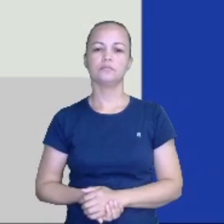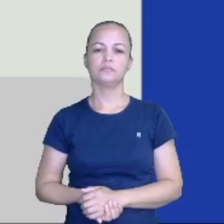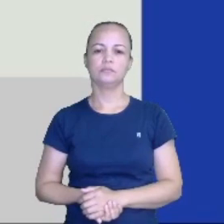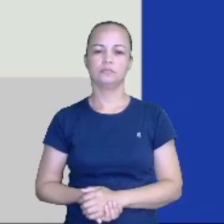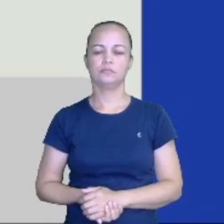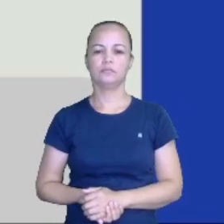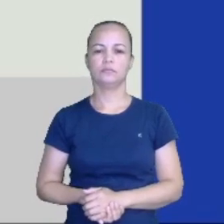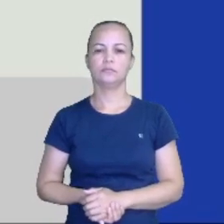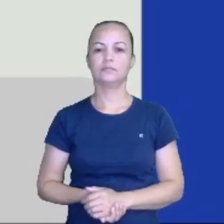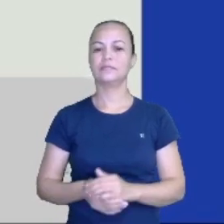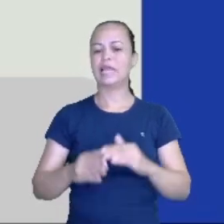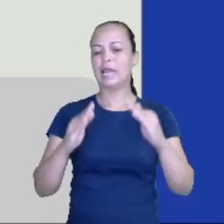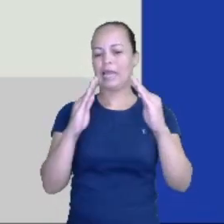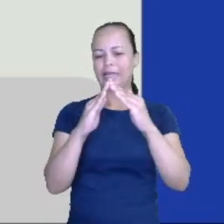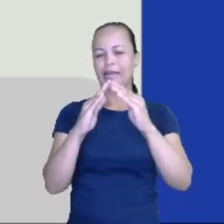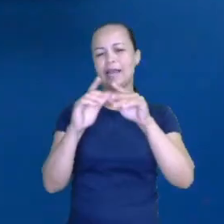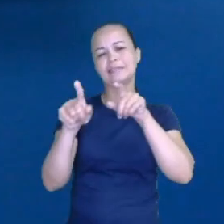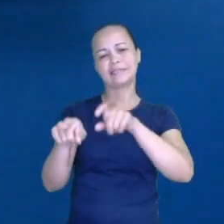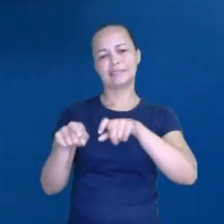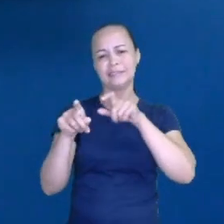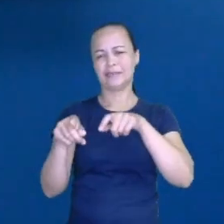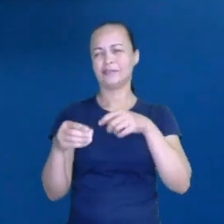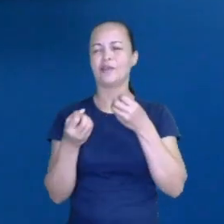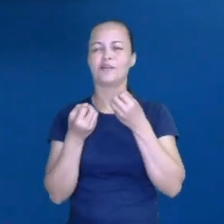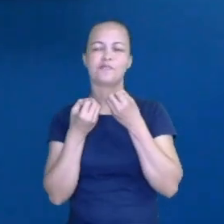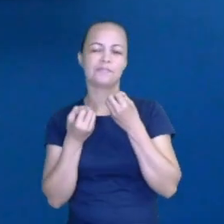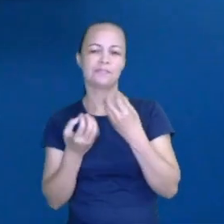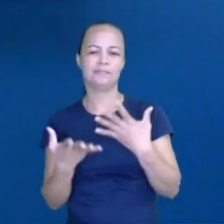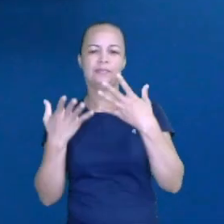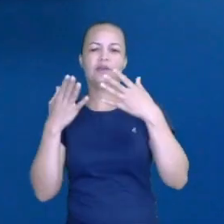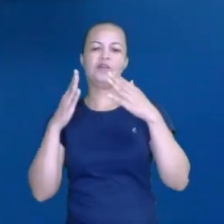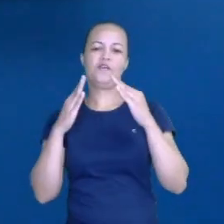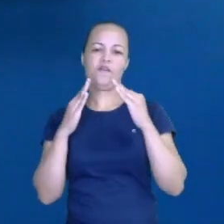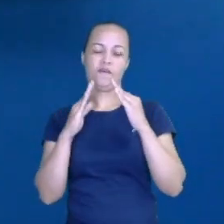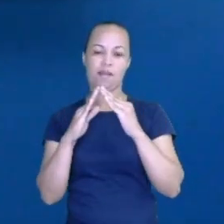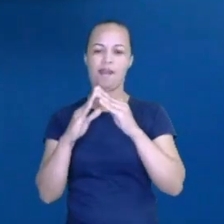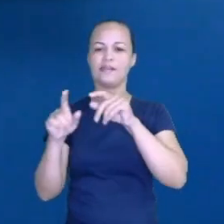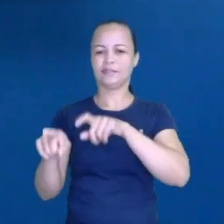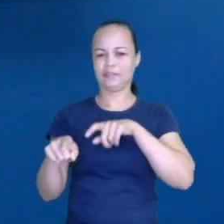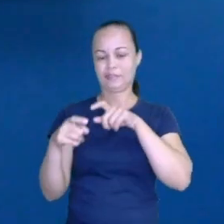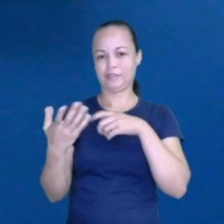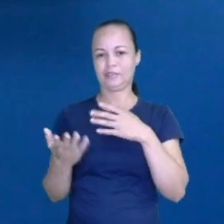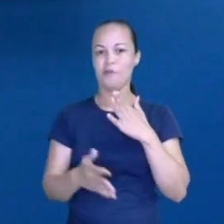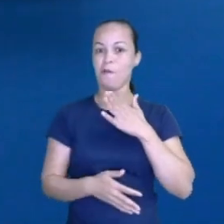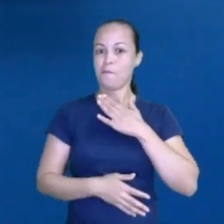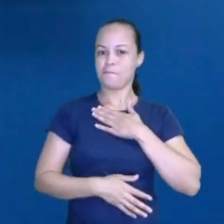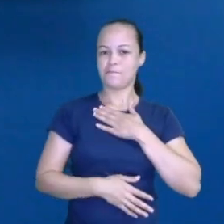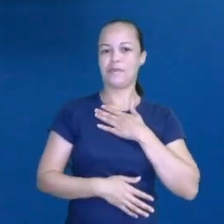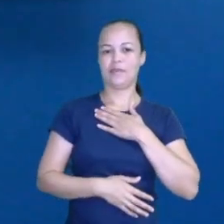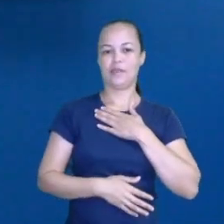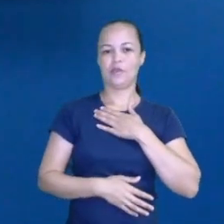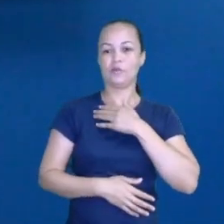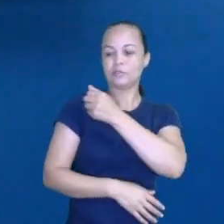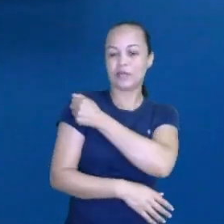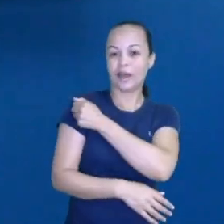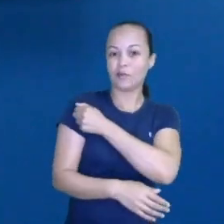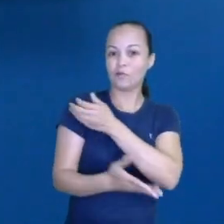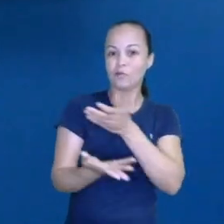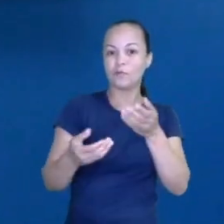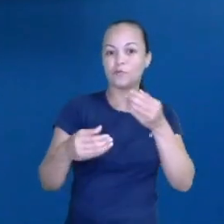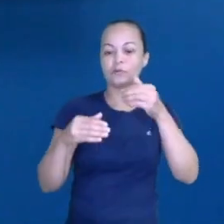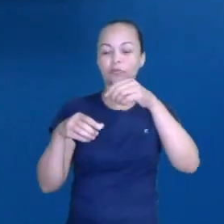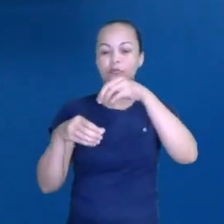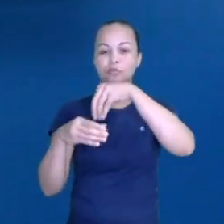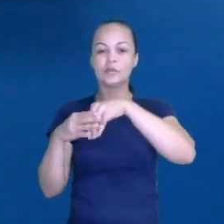Olha, casa de sítio. Ai, como é bom a casa de sítio, né? Meus alunos de Pirituba. E aí, casas